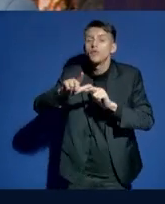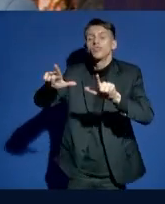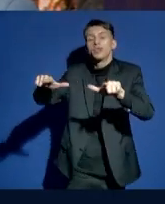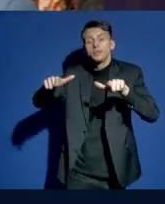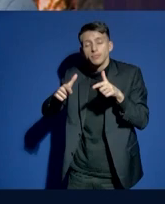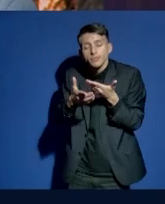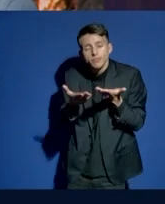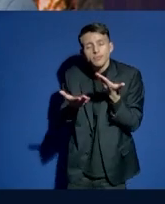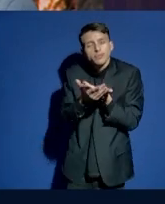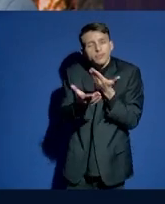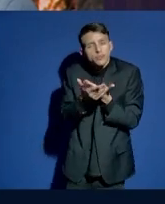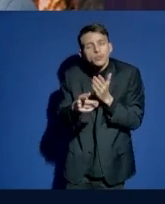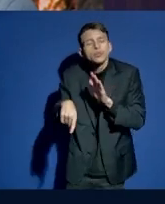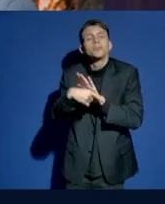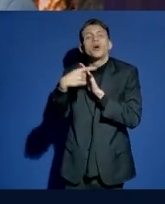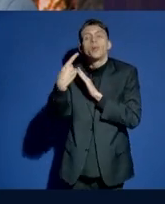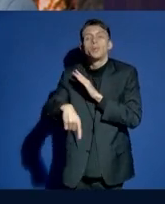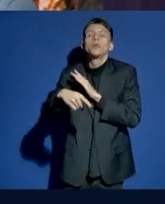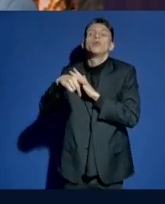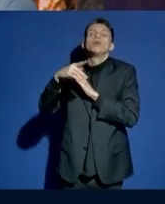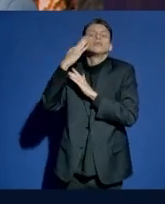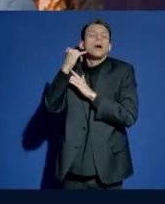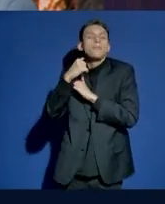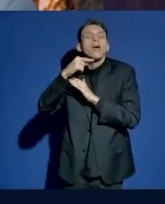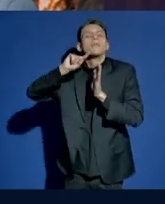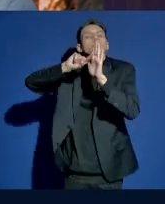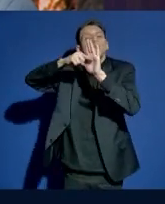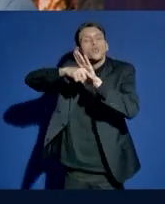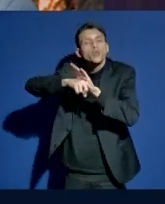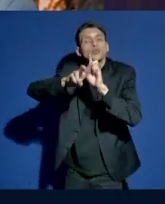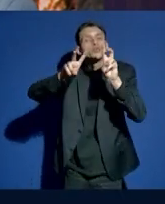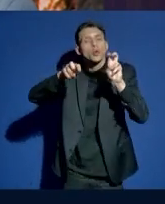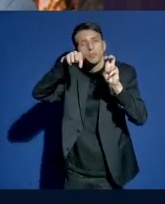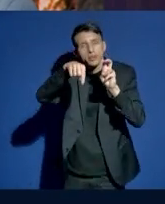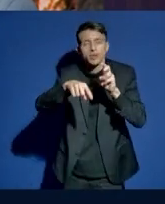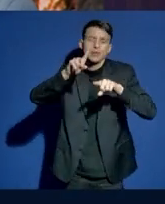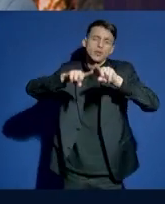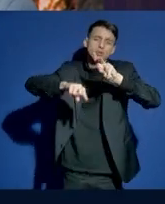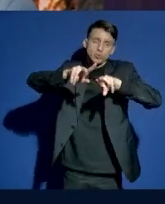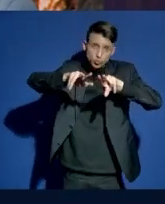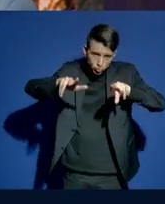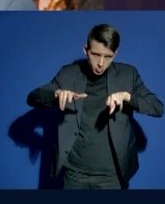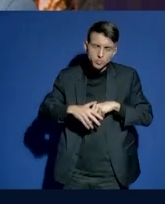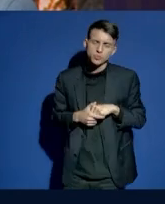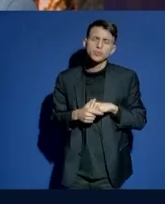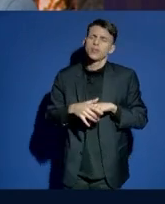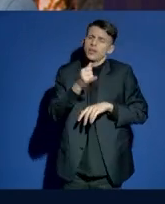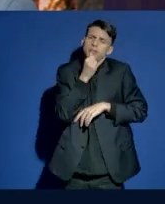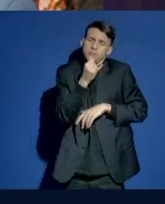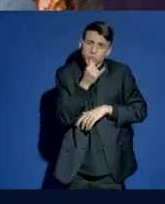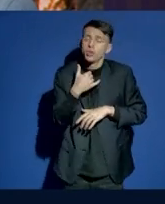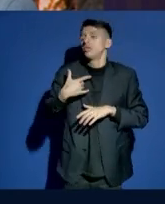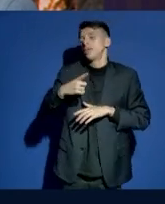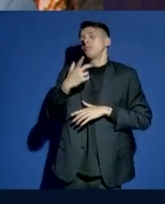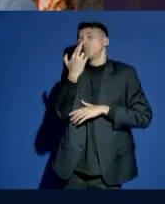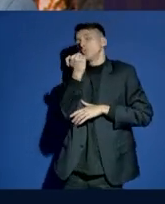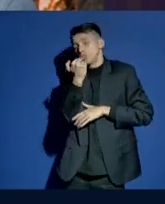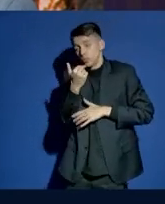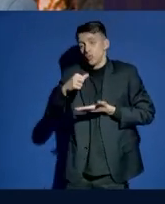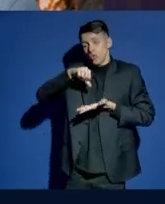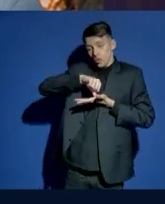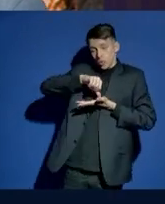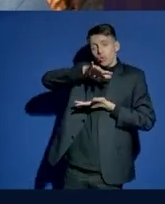e a efetividade técnica e agronômica desses insumos. E isso é algo que, durante alguns anos, o setor de nutrição ele